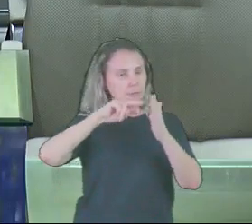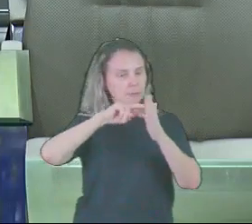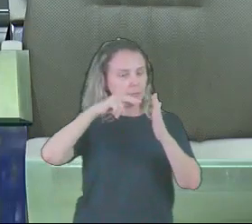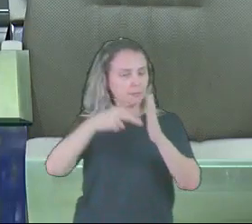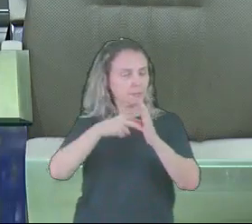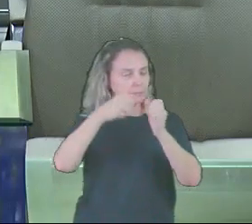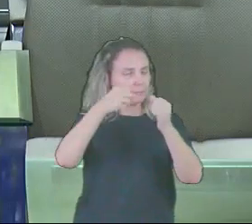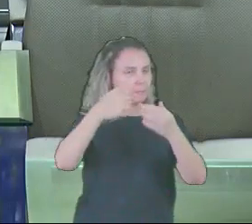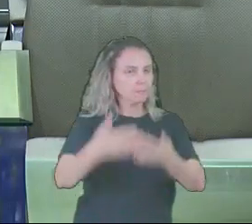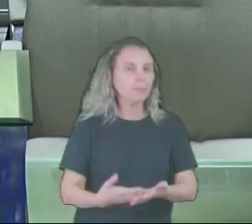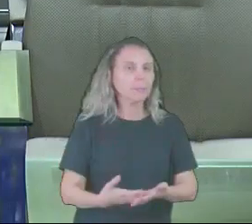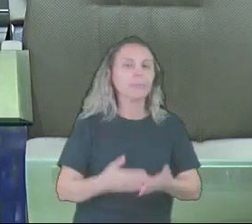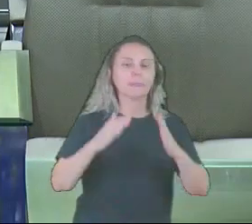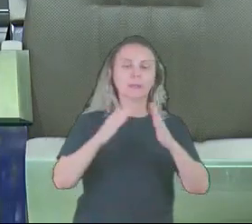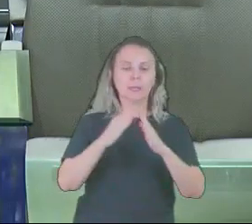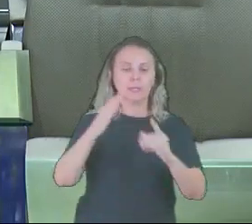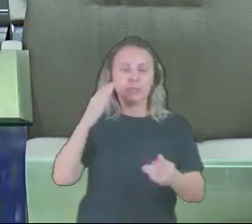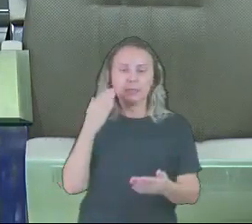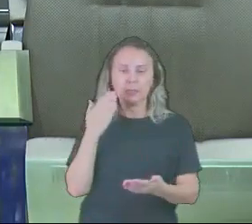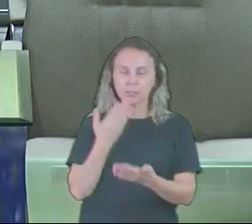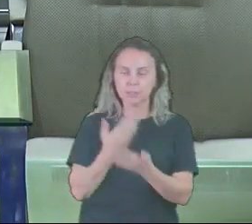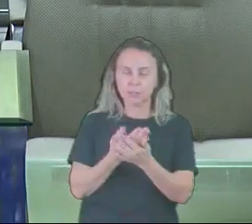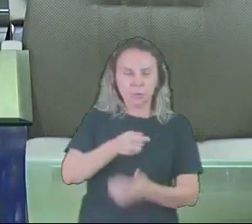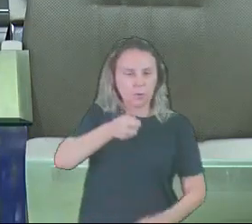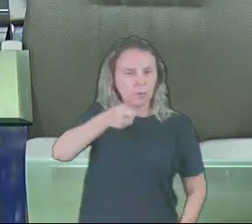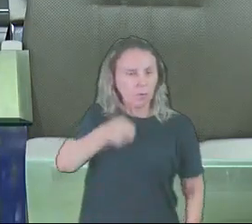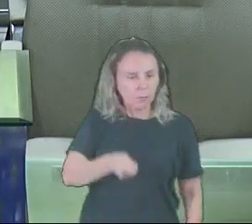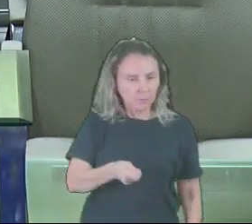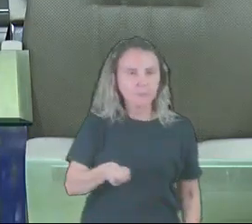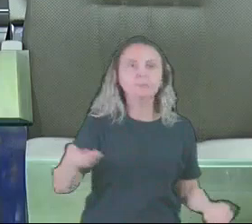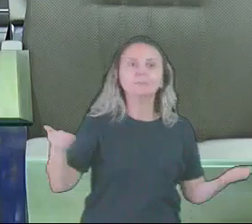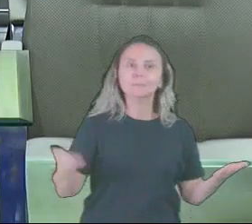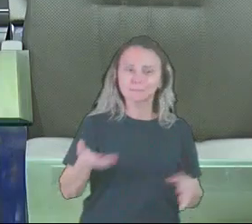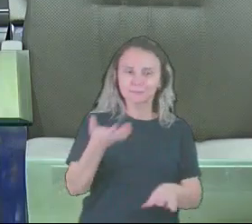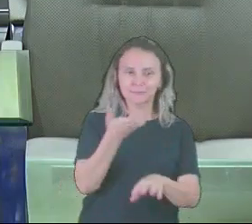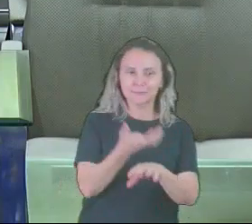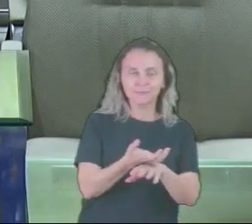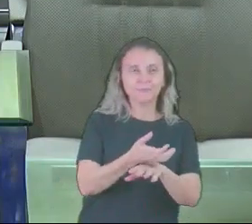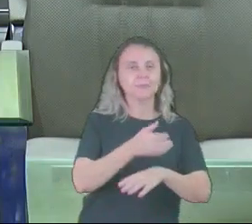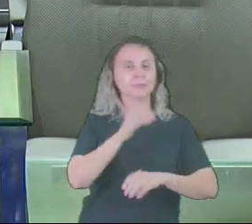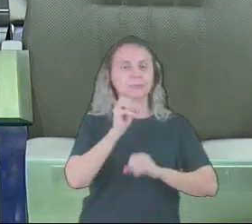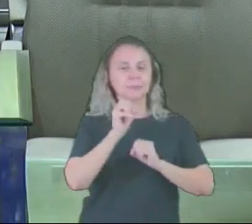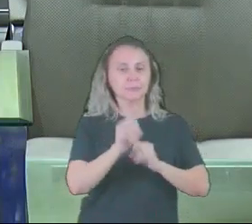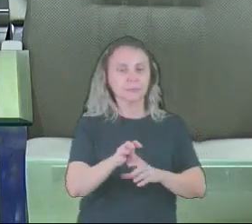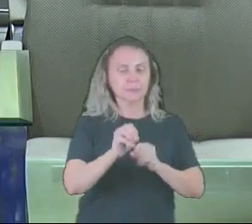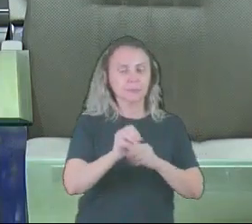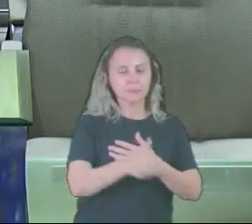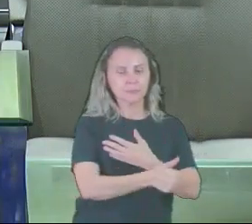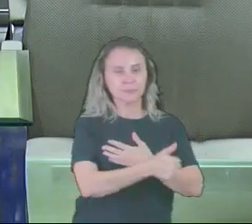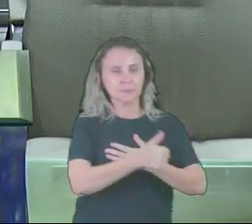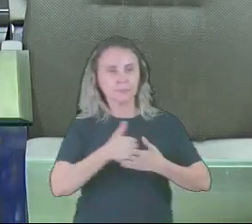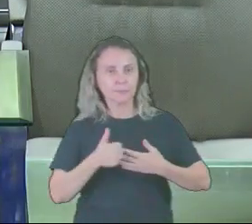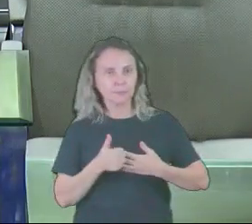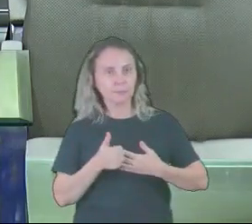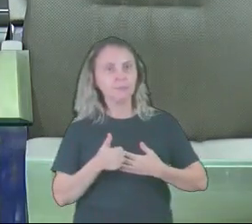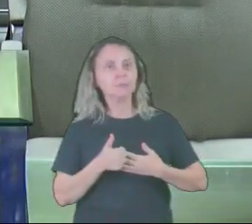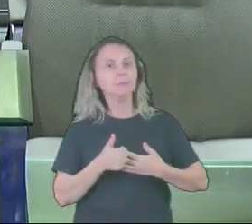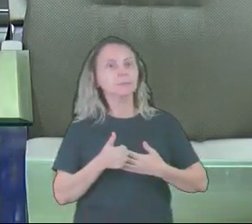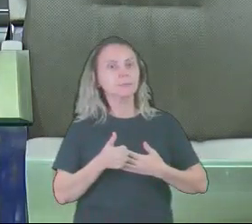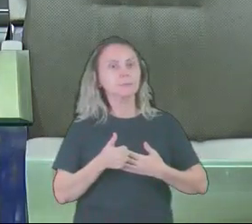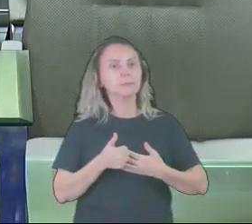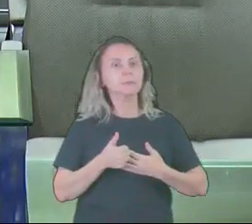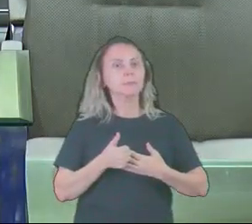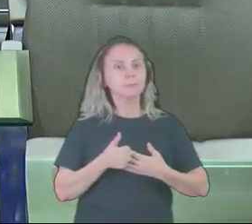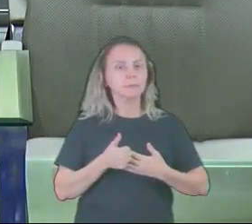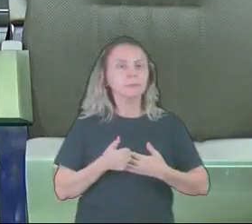dentro das escolas a matéria educação moral e cívica chegávamos na escola